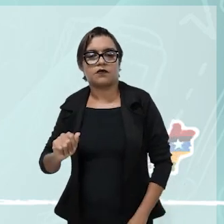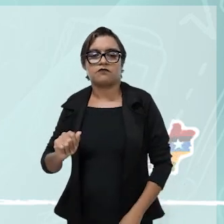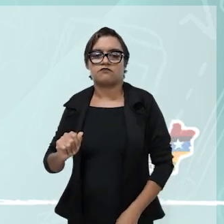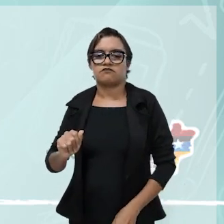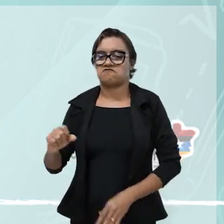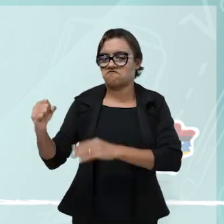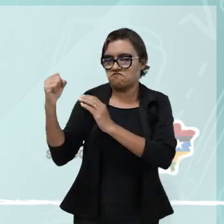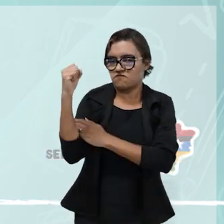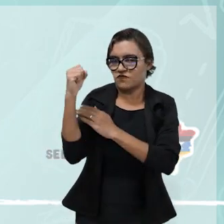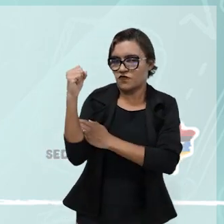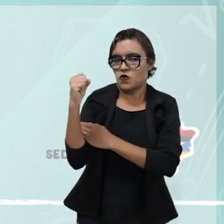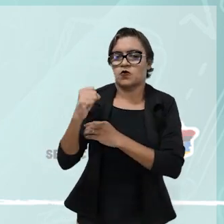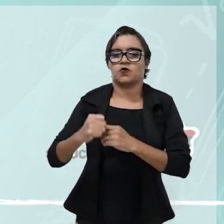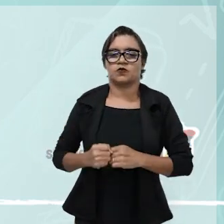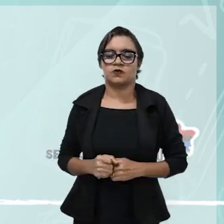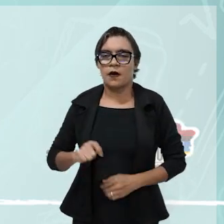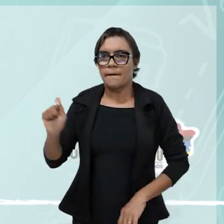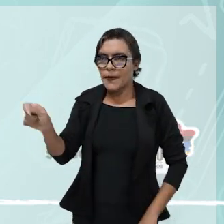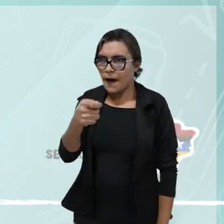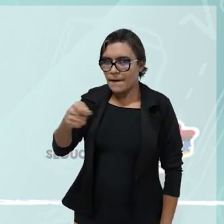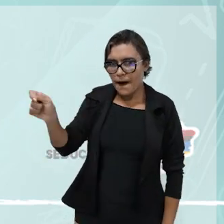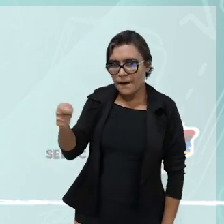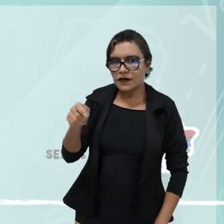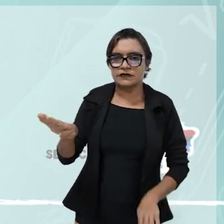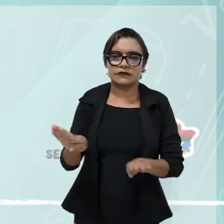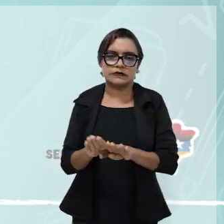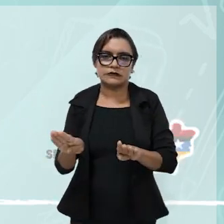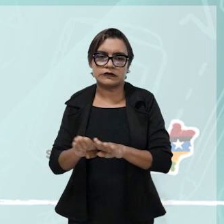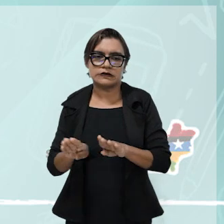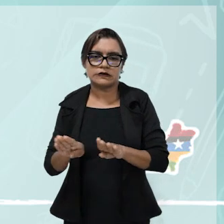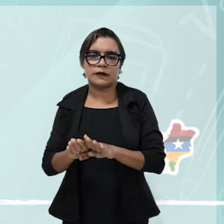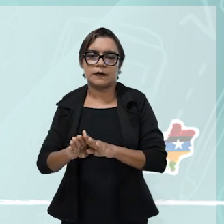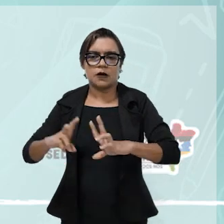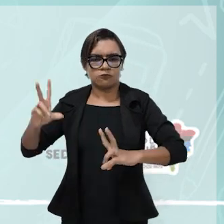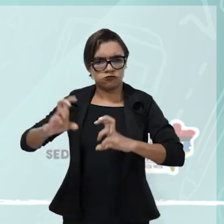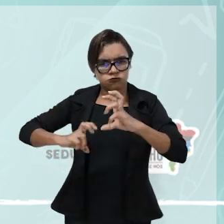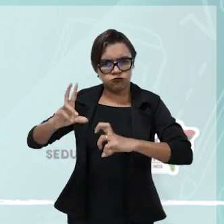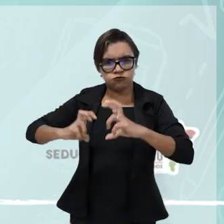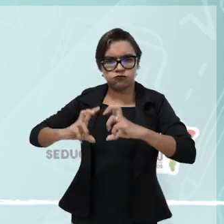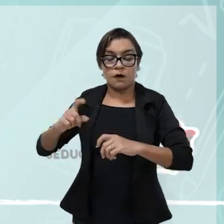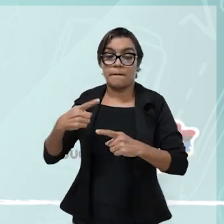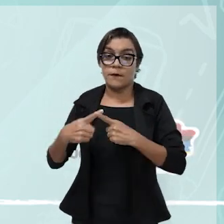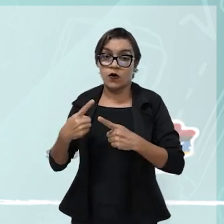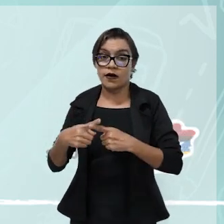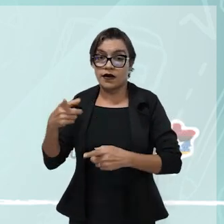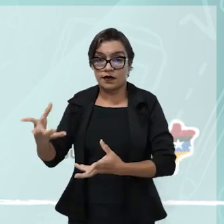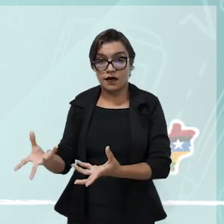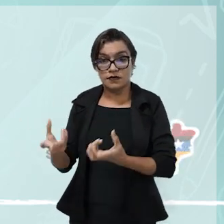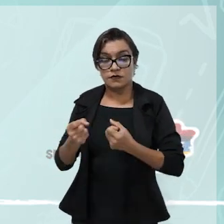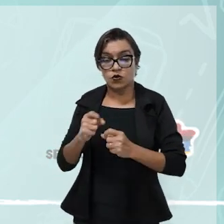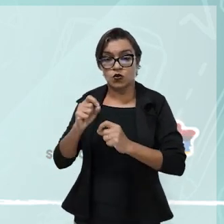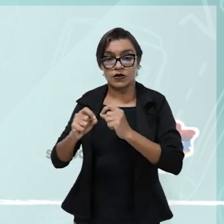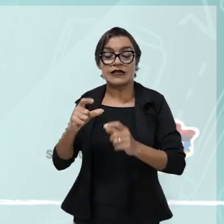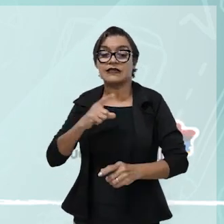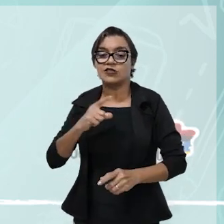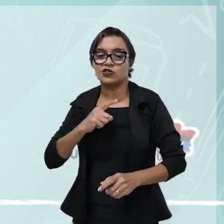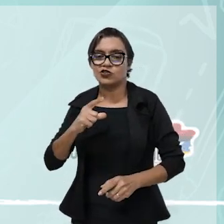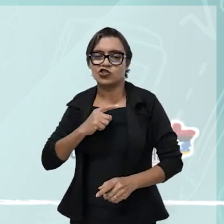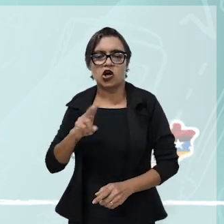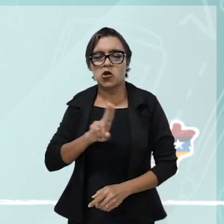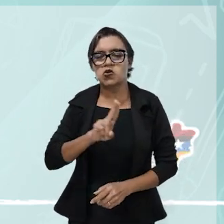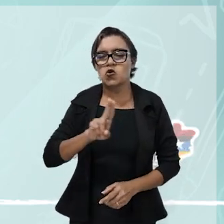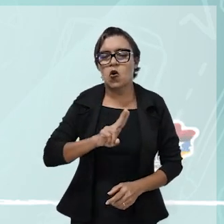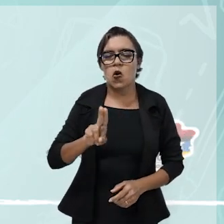exímio, espadachim, envolvia-se em conflitos, pelo que ele recebeu os apelidos de Trinca-Fortes